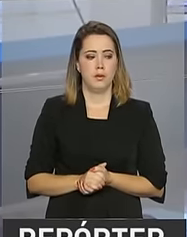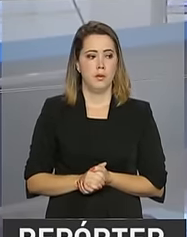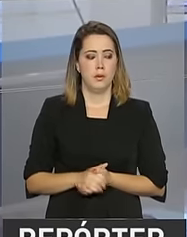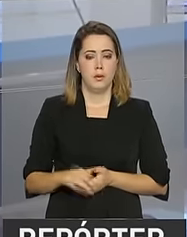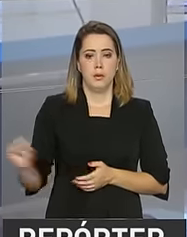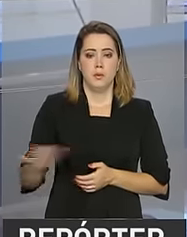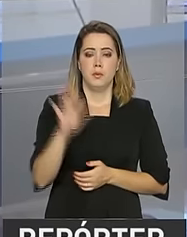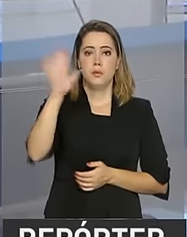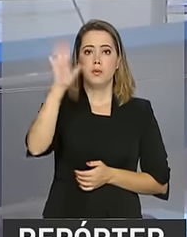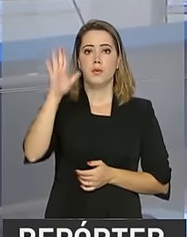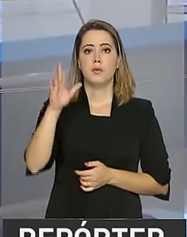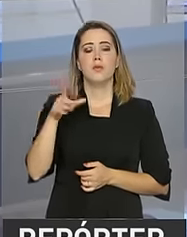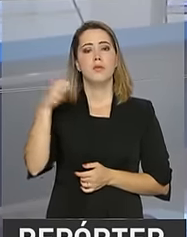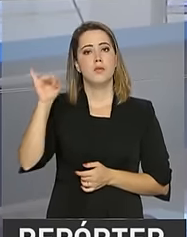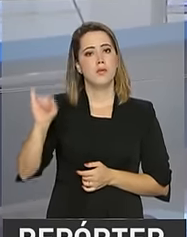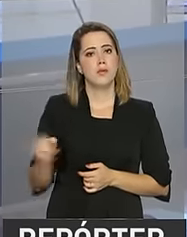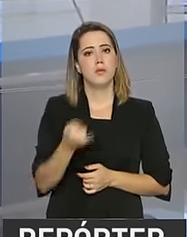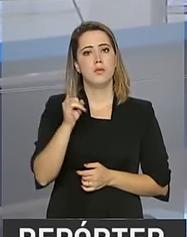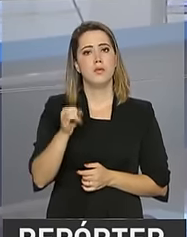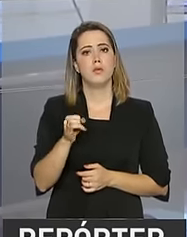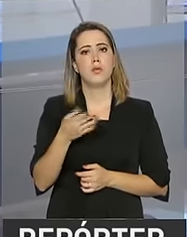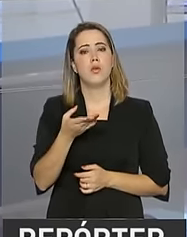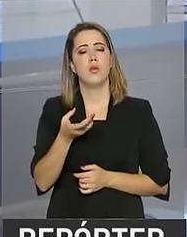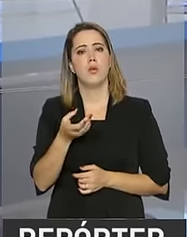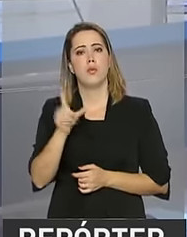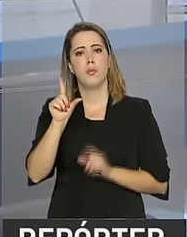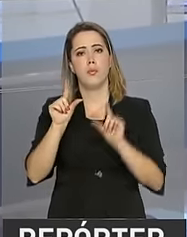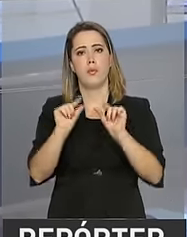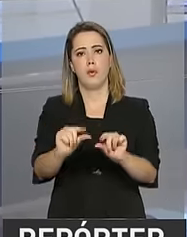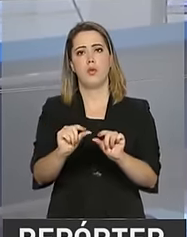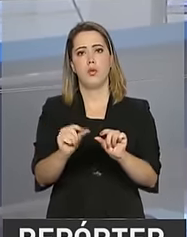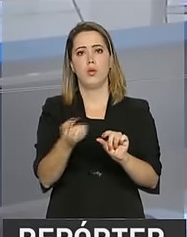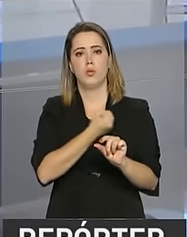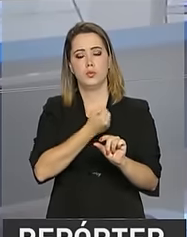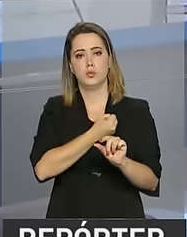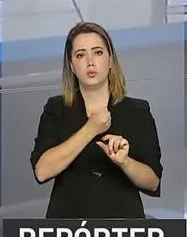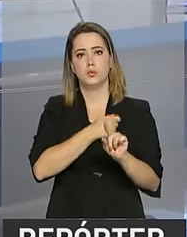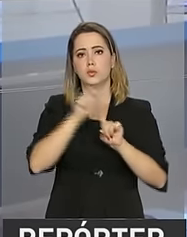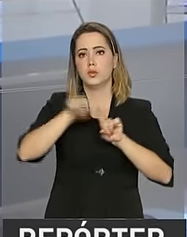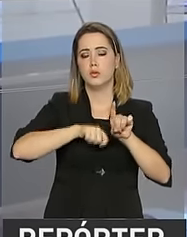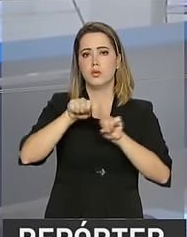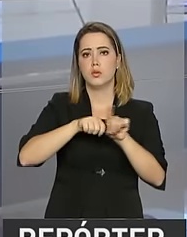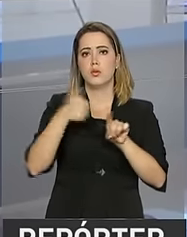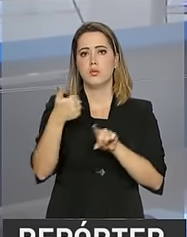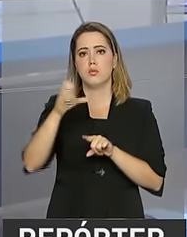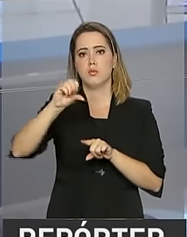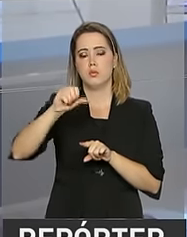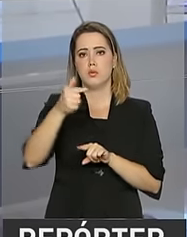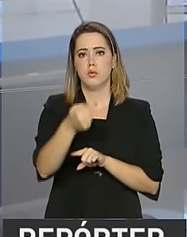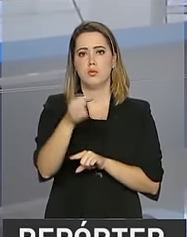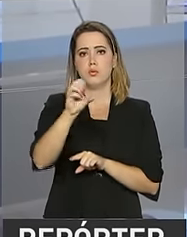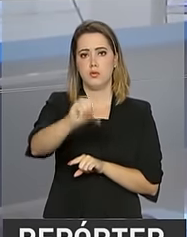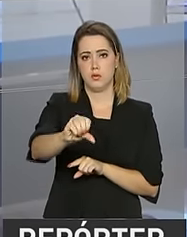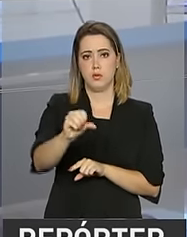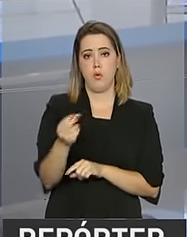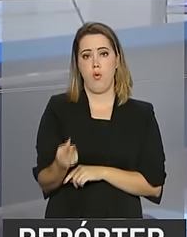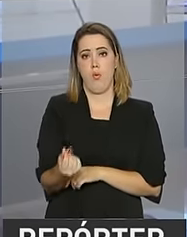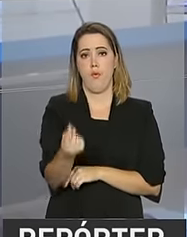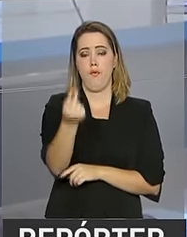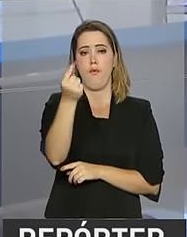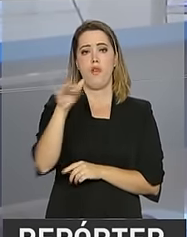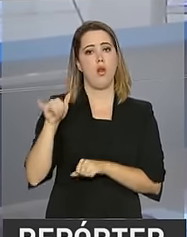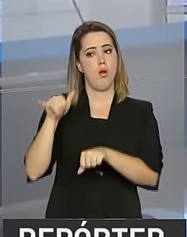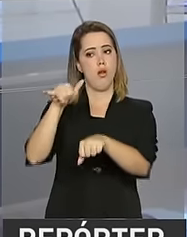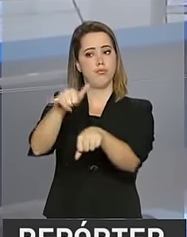janeiro registrou o menor índice para o mês desde 1979 o preço das passagens aéreas foi o